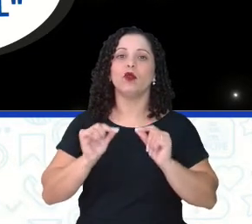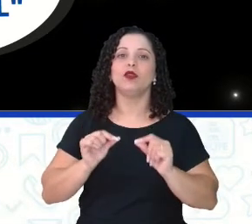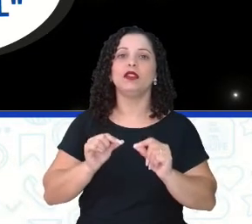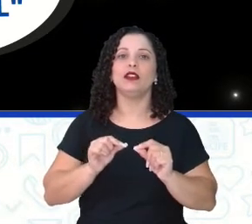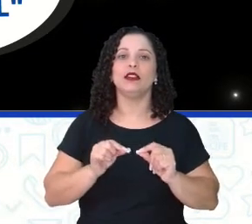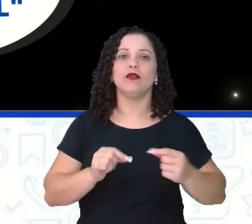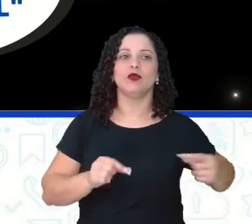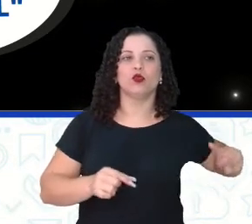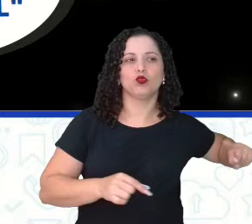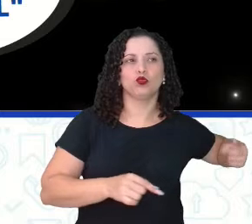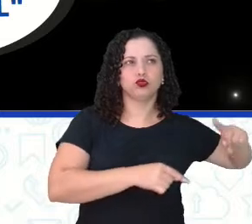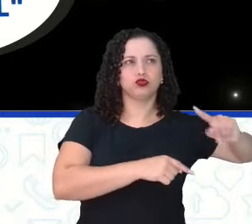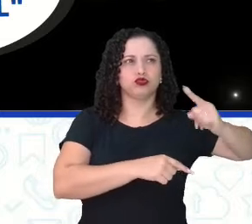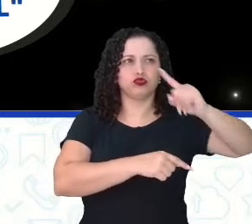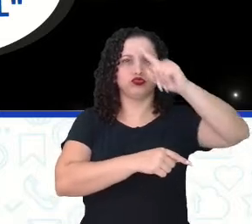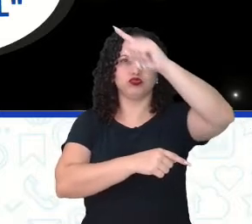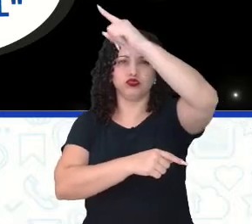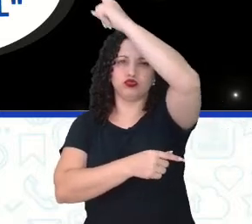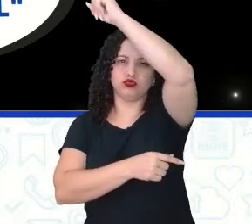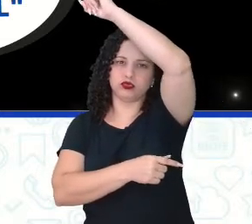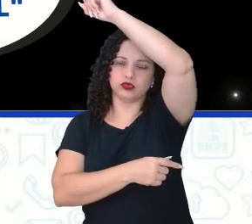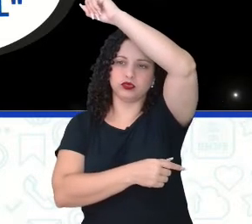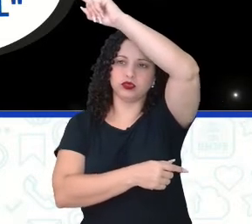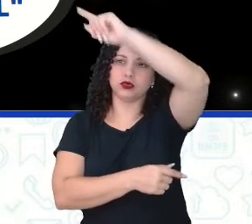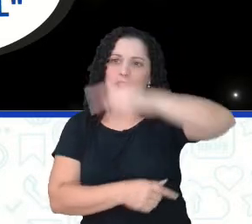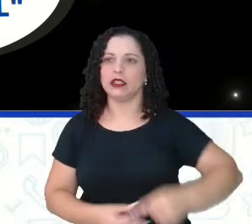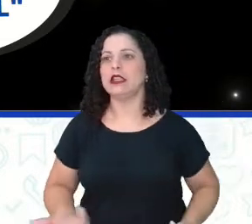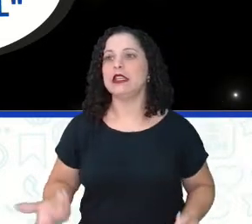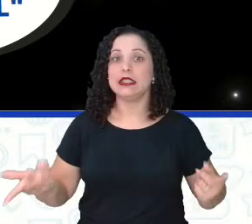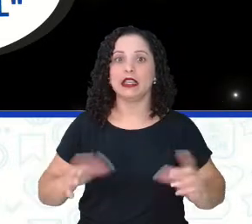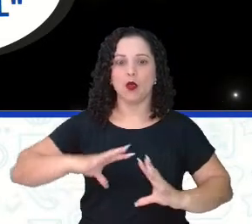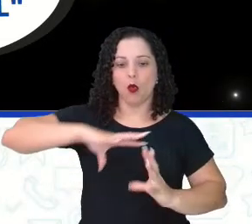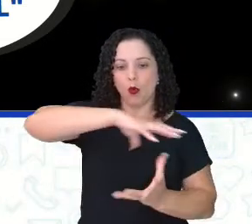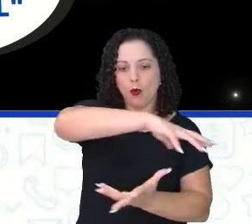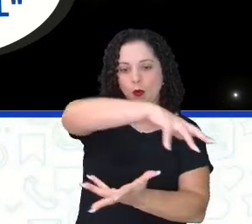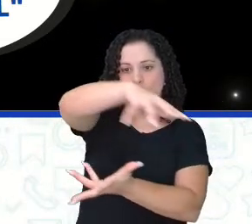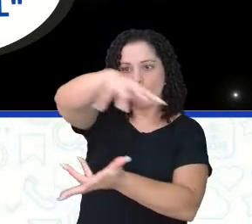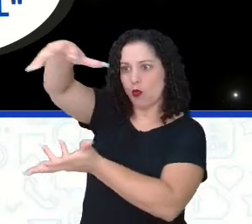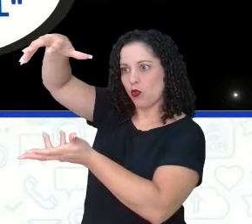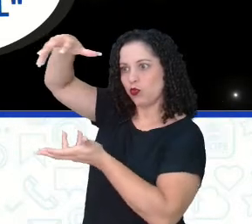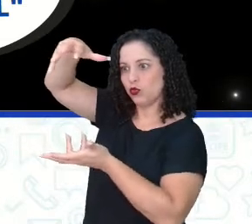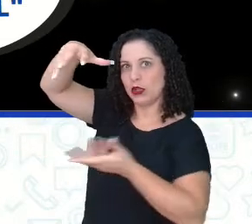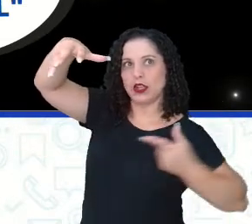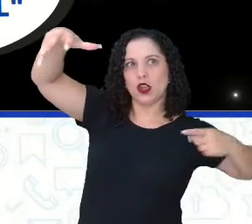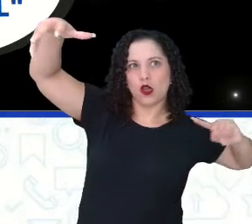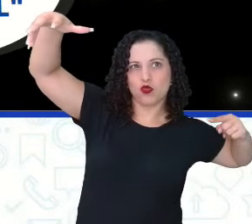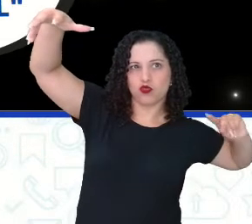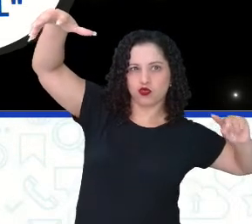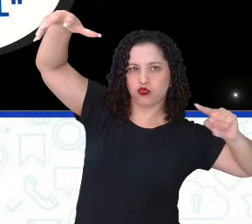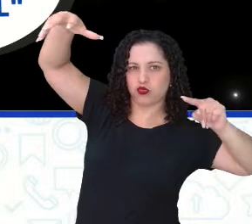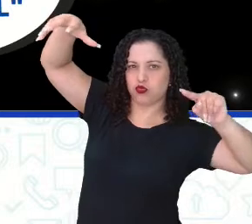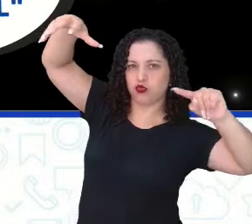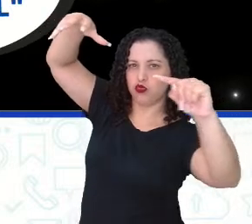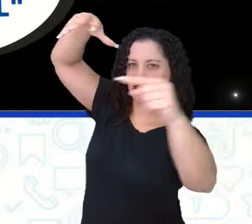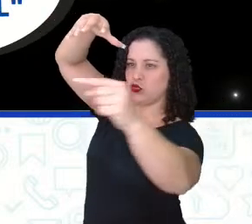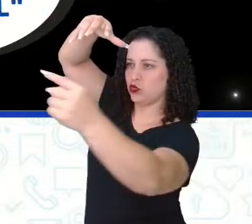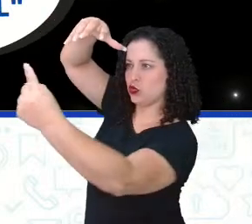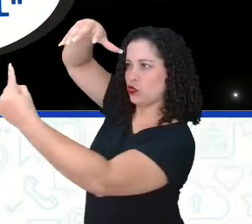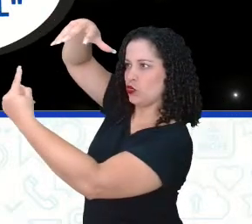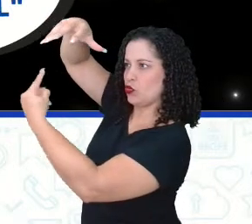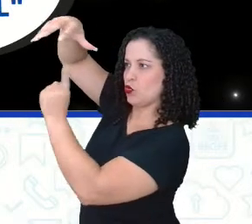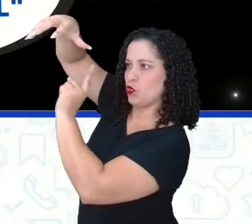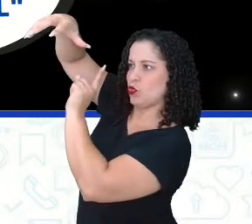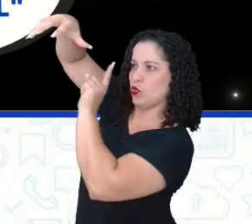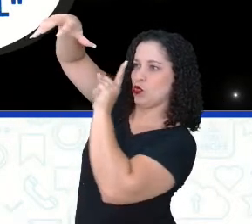Vostok 1, e ele sobrevoou, ele deu um giro ao redor da Terra. E aí, junto com ele, estava um equipamento